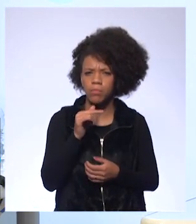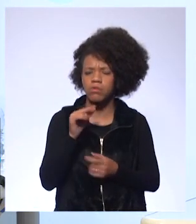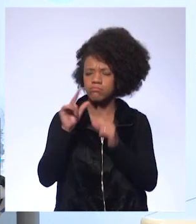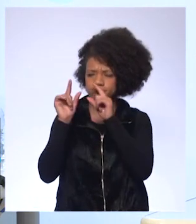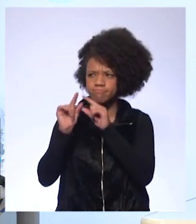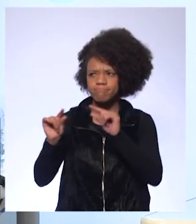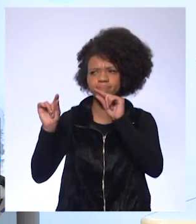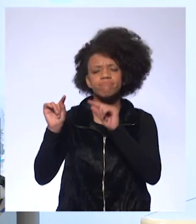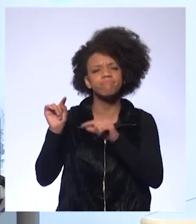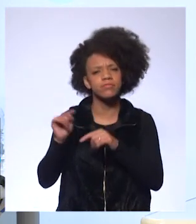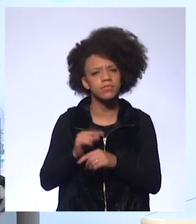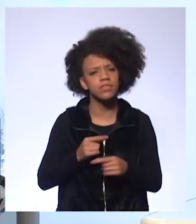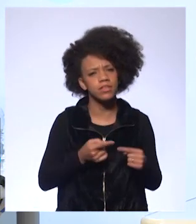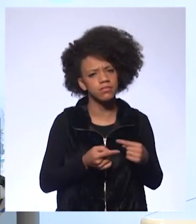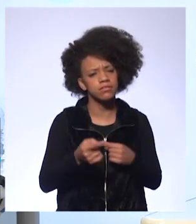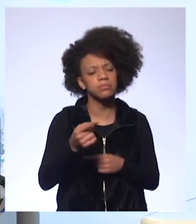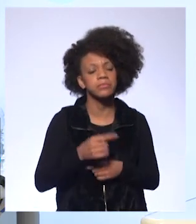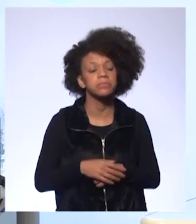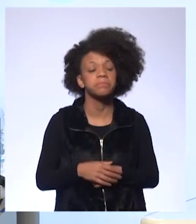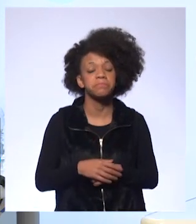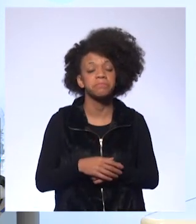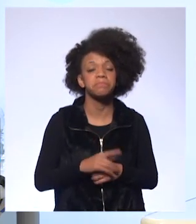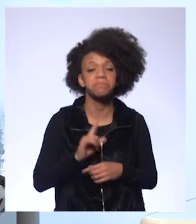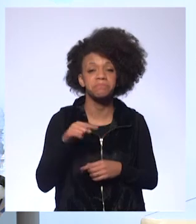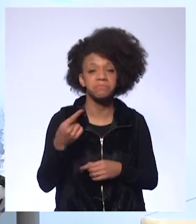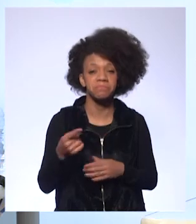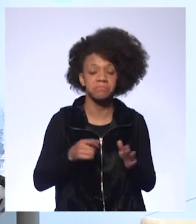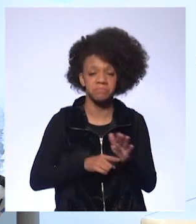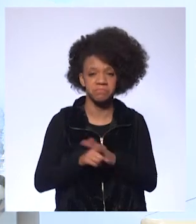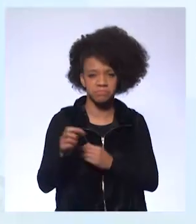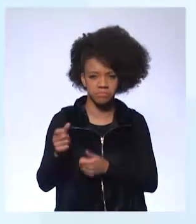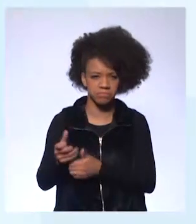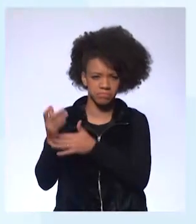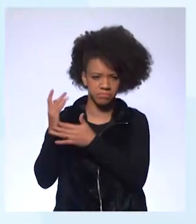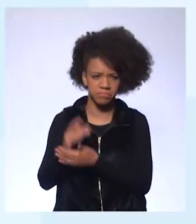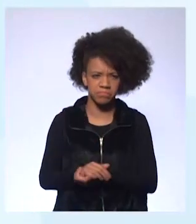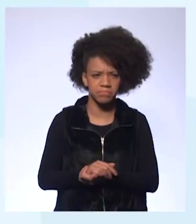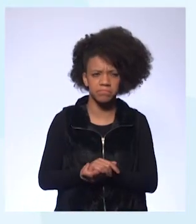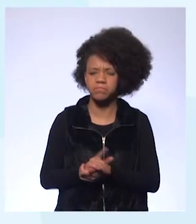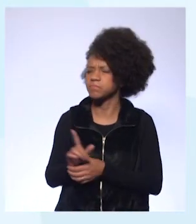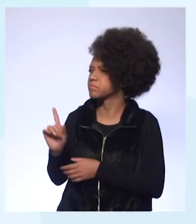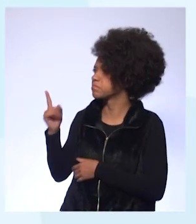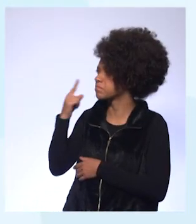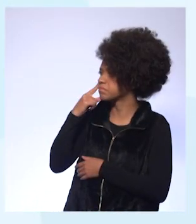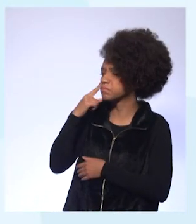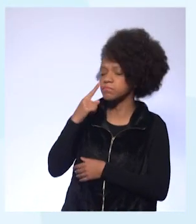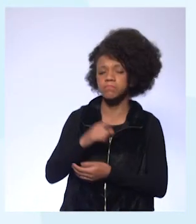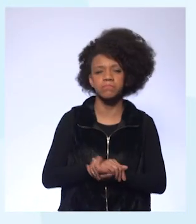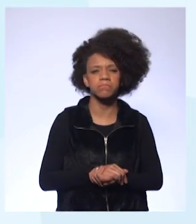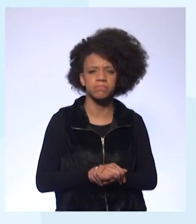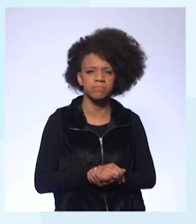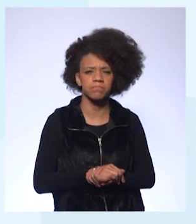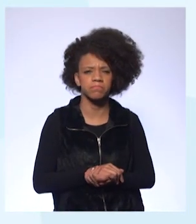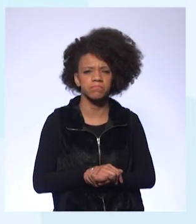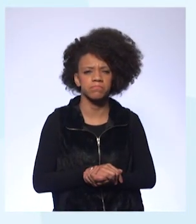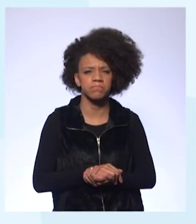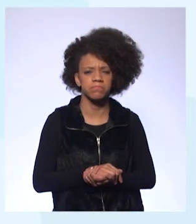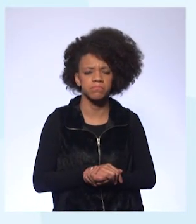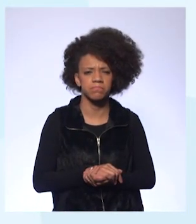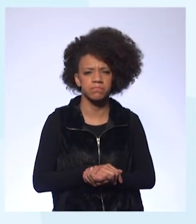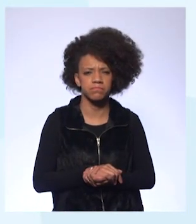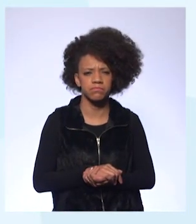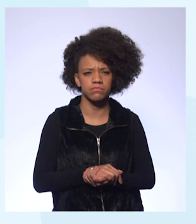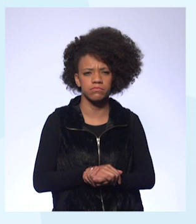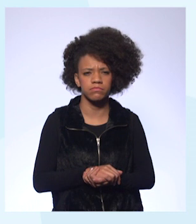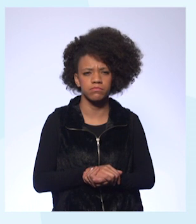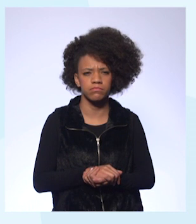essa semana né da distro Rock vamos a próxima pergunta agora no chat Olha só do you think astronauts with no